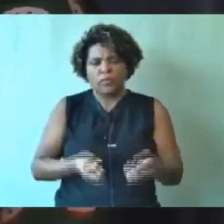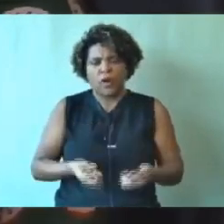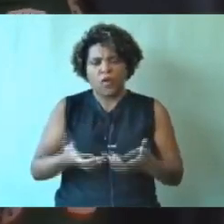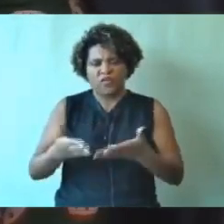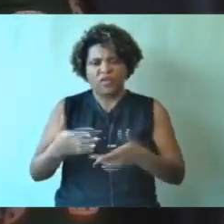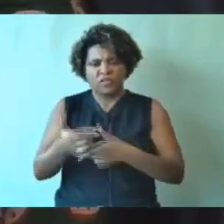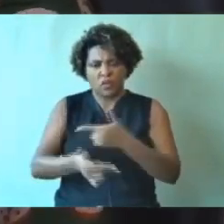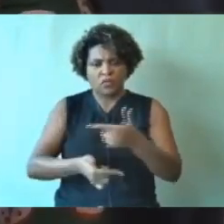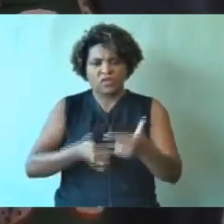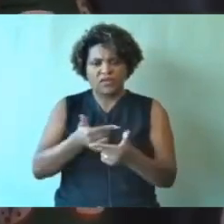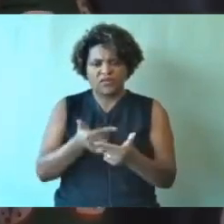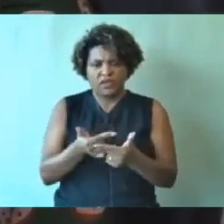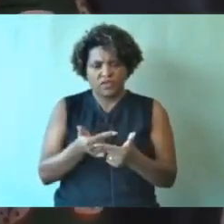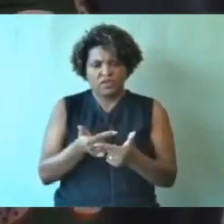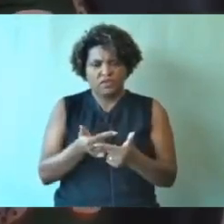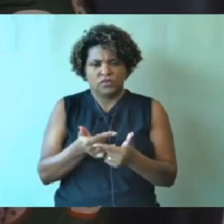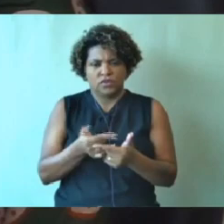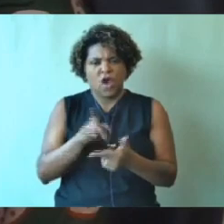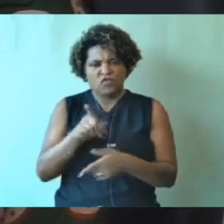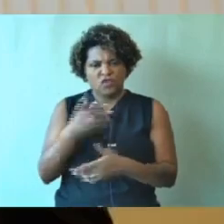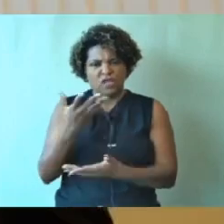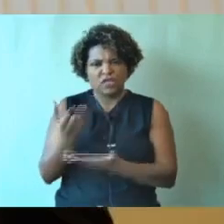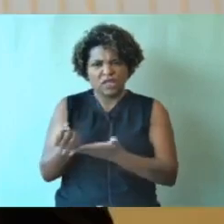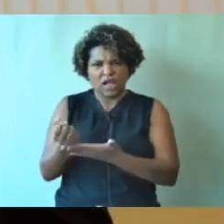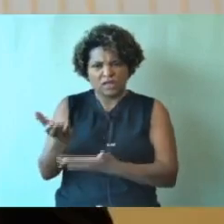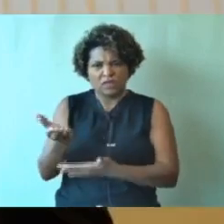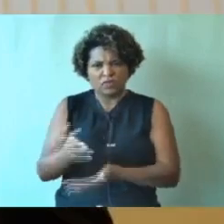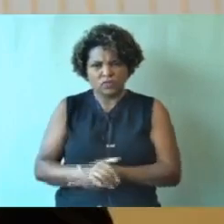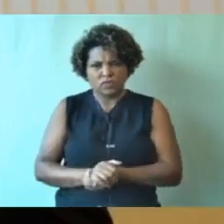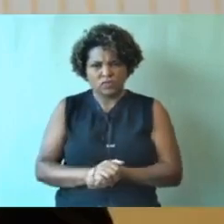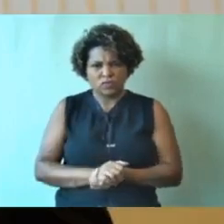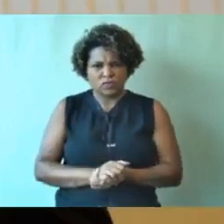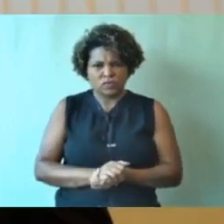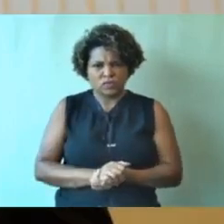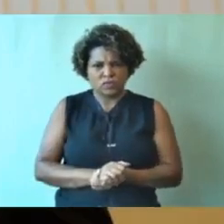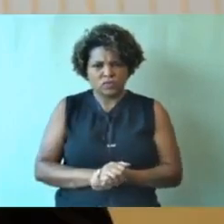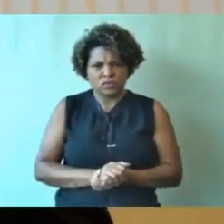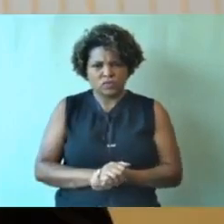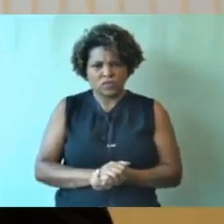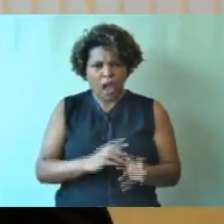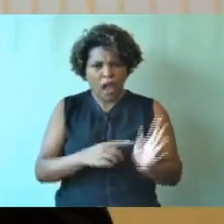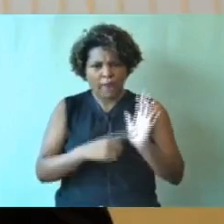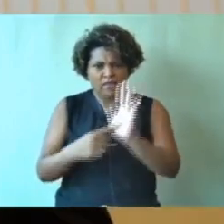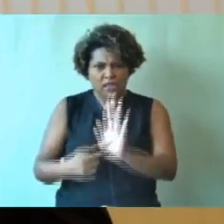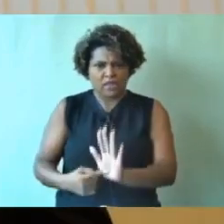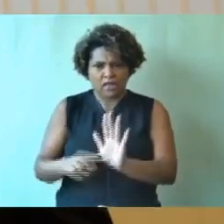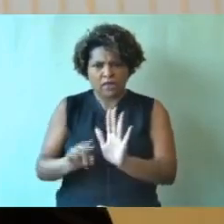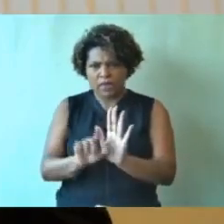operar junto do consórcio do senhor. O senhor aceitaria? O senhor apresentaria para as empresas?